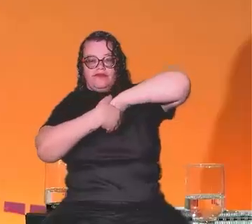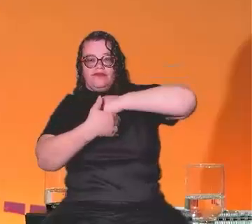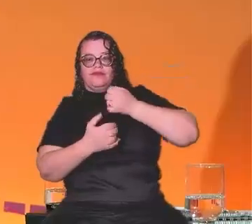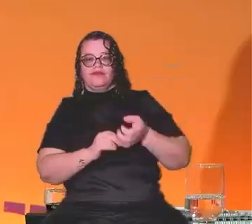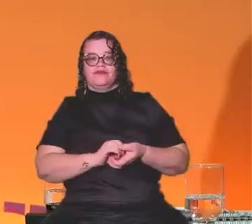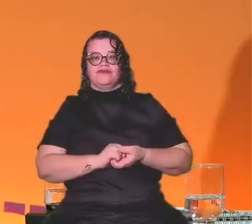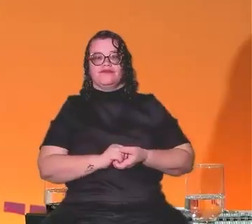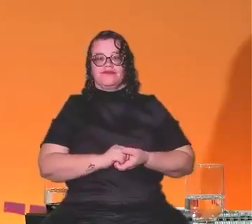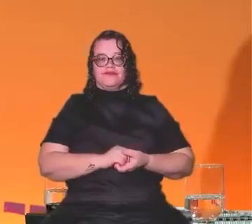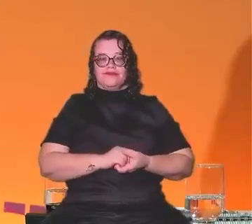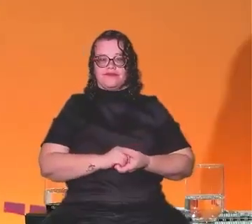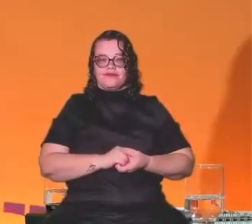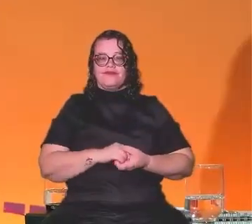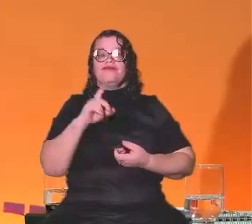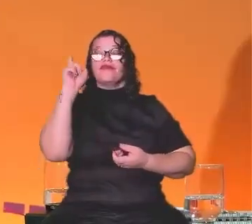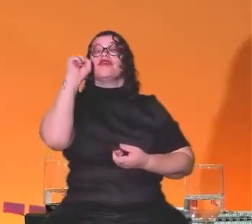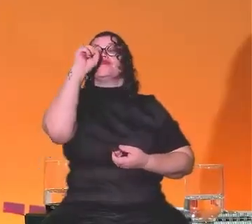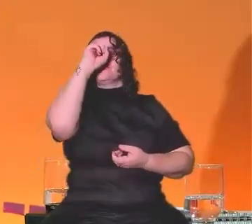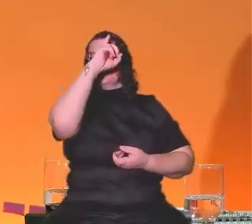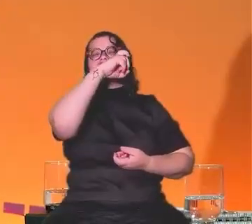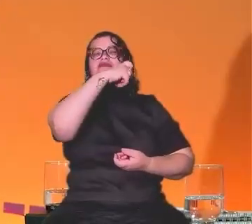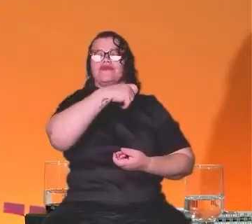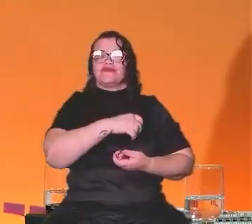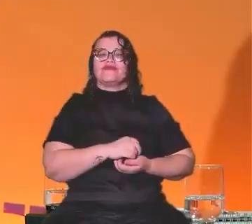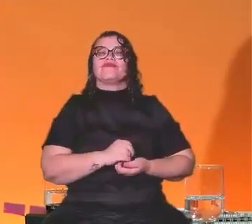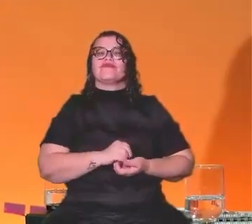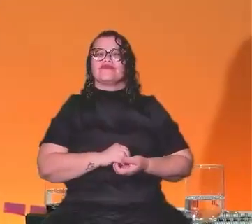É difícil.